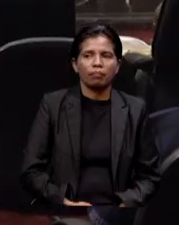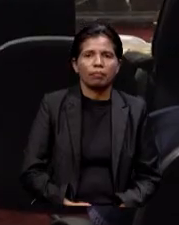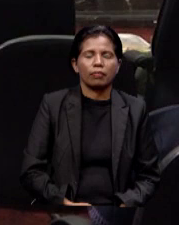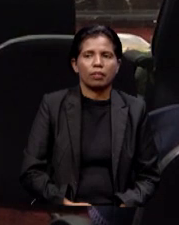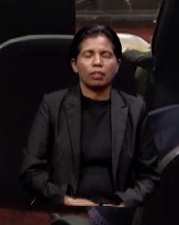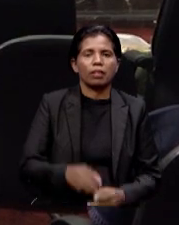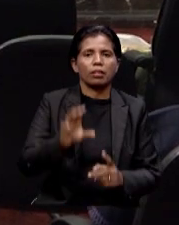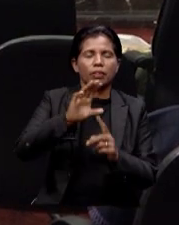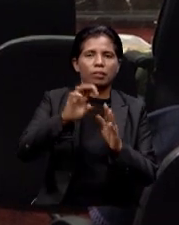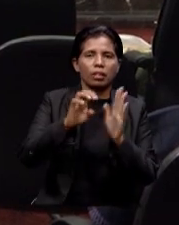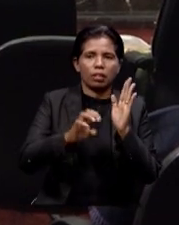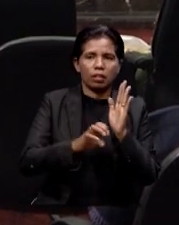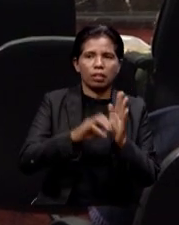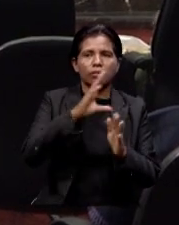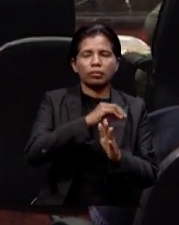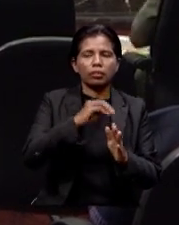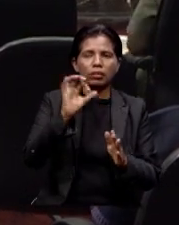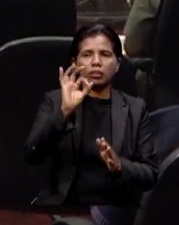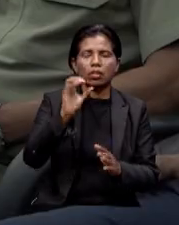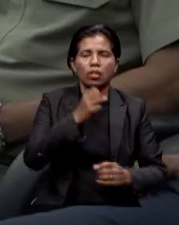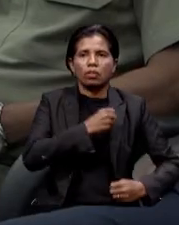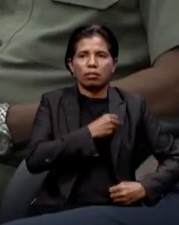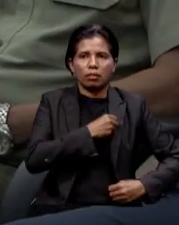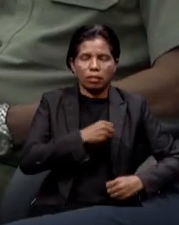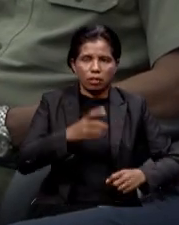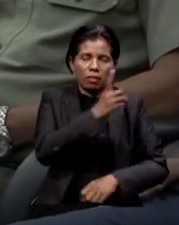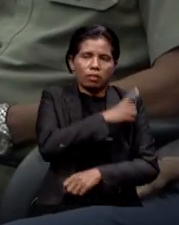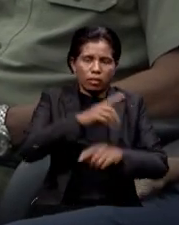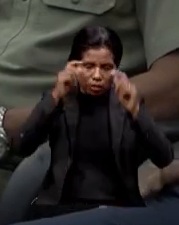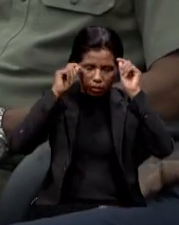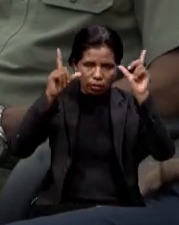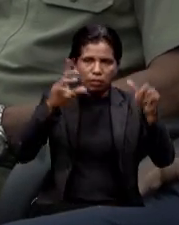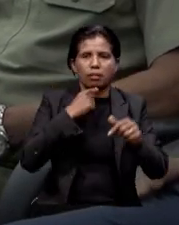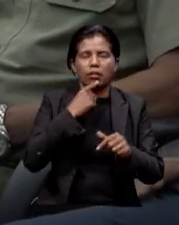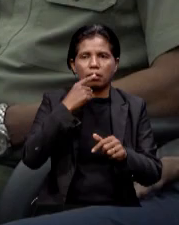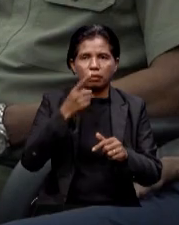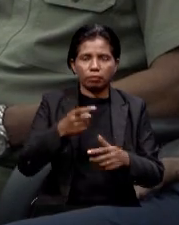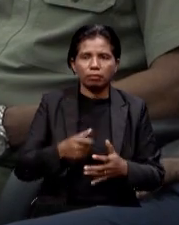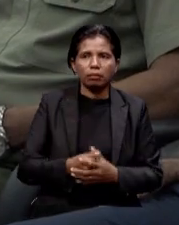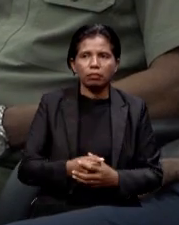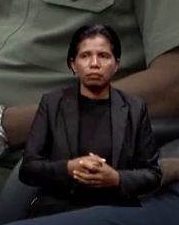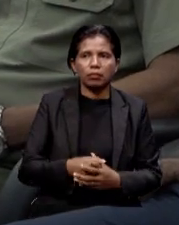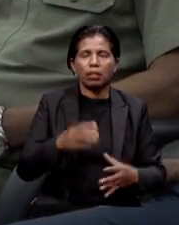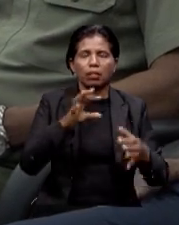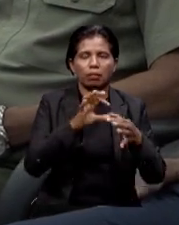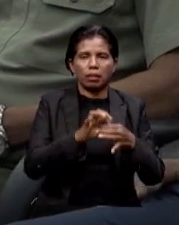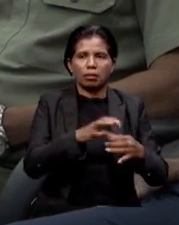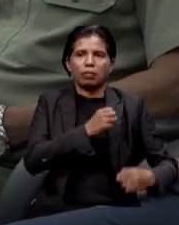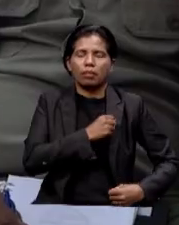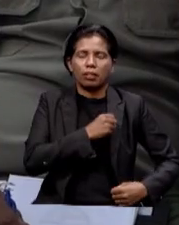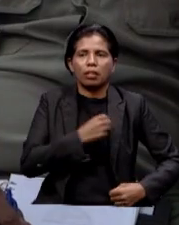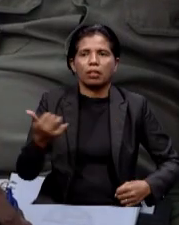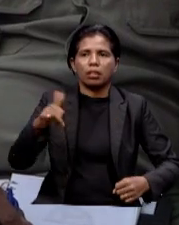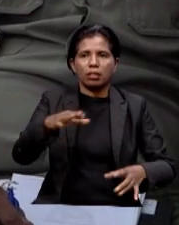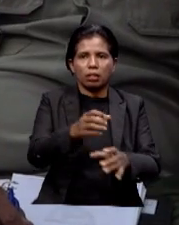Se festado maior general falentil Força de Defesa Timor-Leste, tenente general Falurata Lakateten, membro FFDTL Sira,